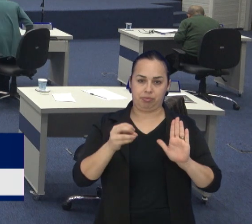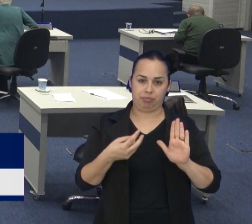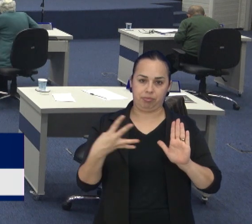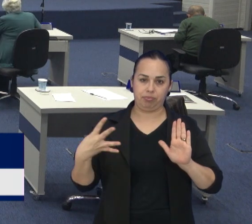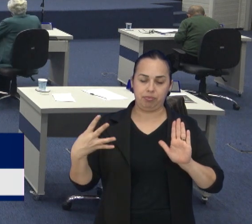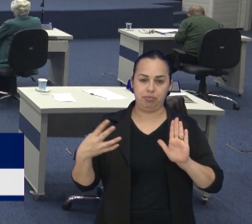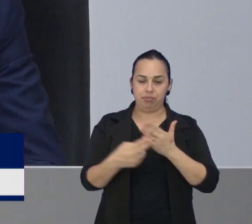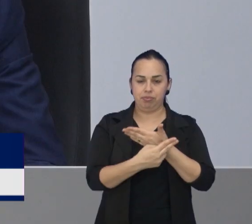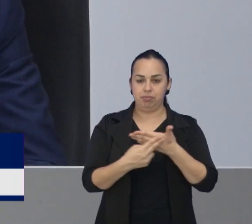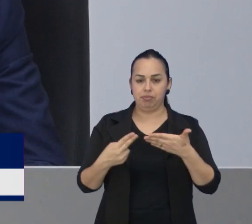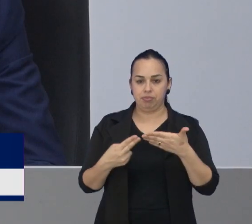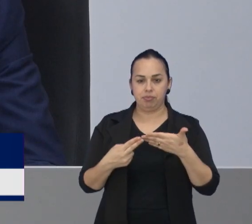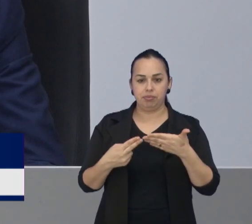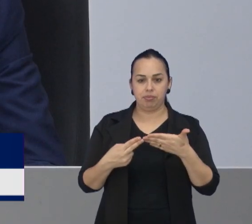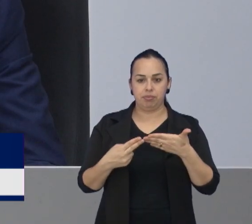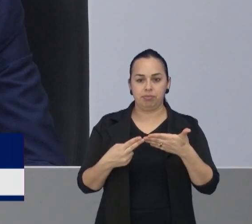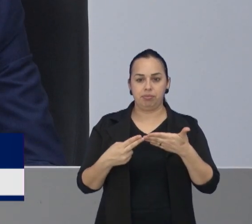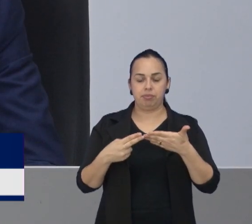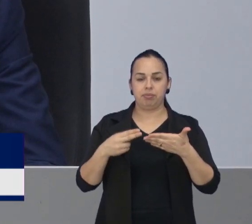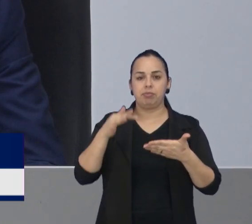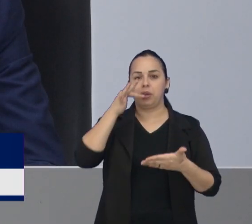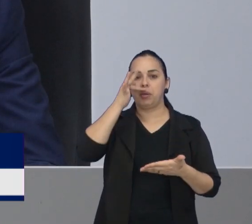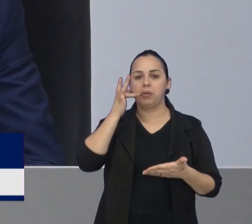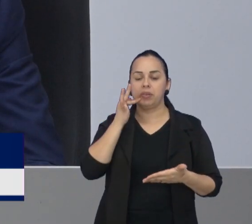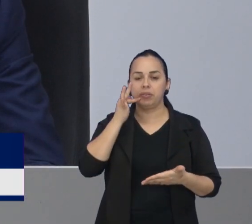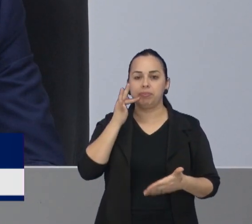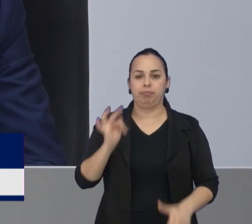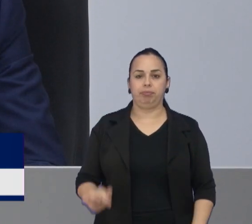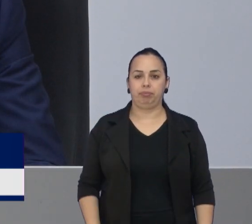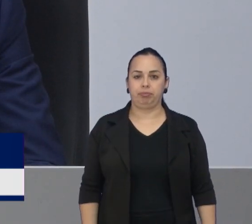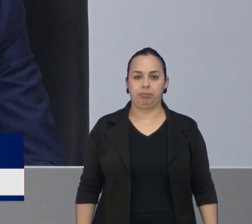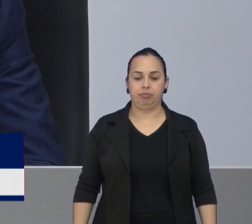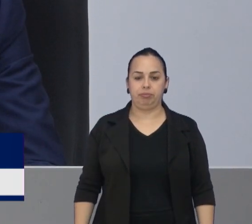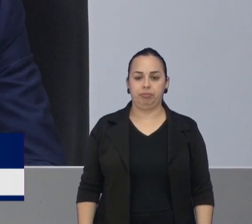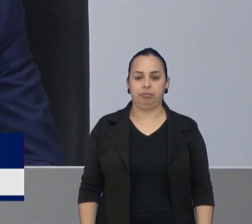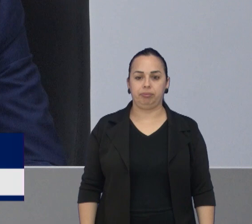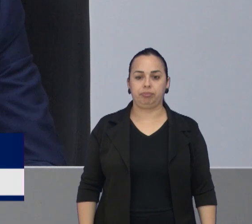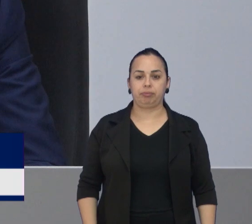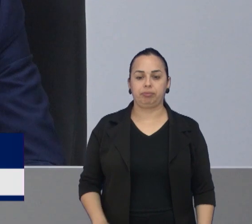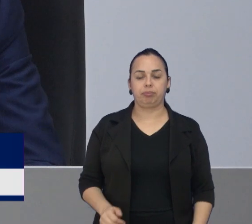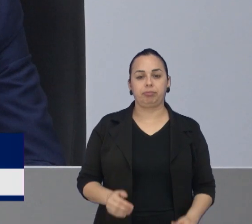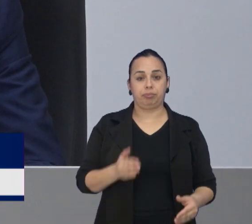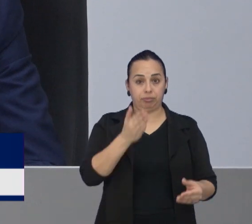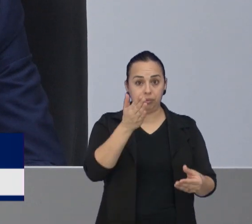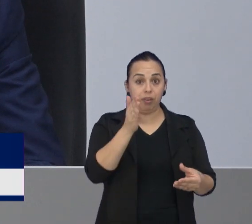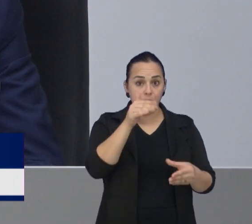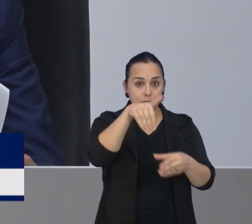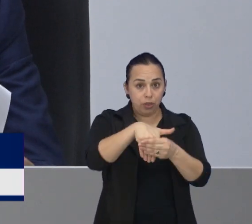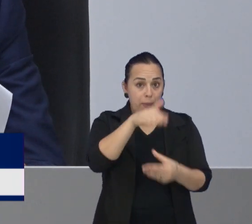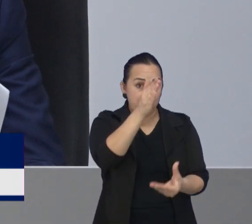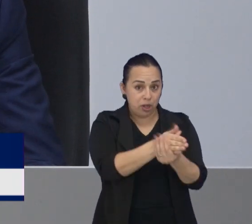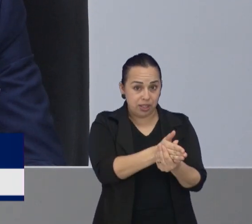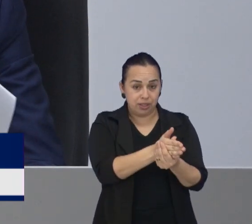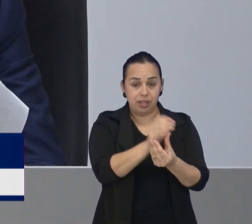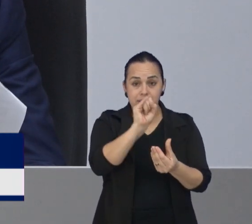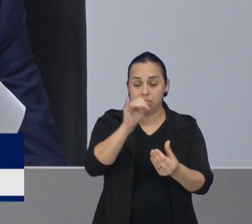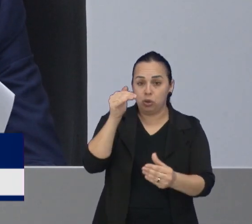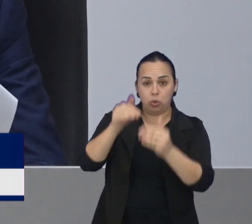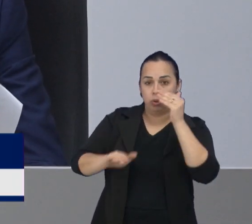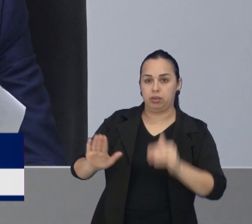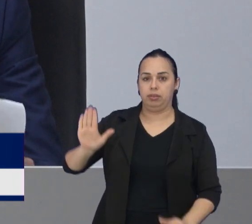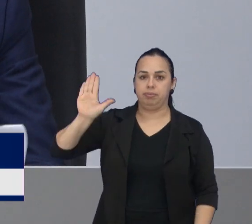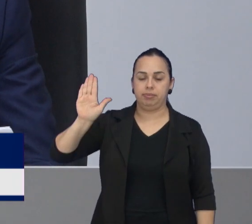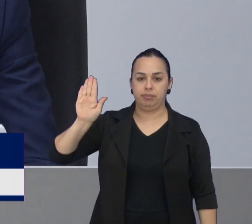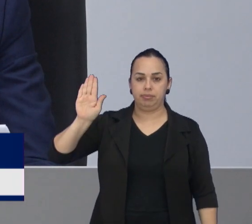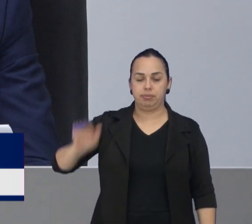39/2024, autoria do vereador Fabão Zagueiro. Em votação, o processo. Vereadores favoráveis permaneçam como estão,